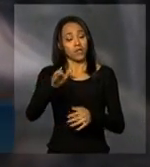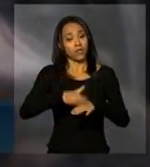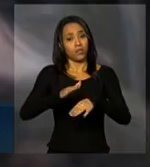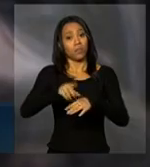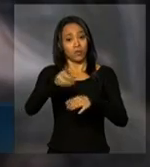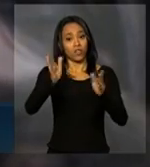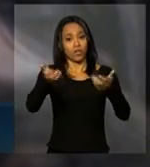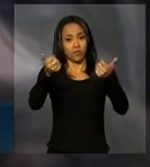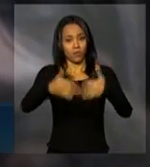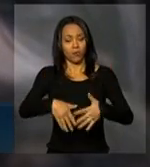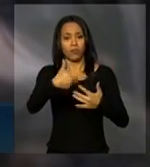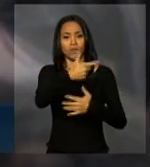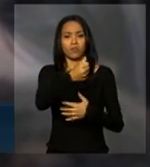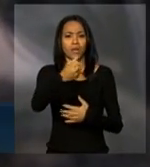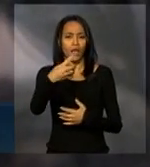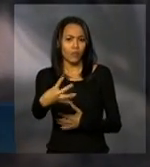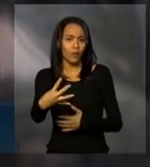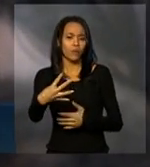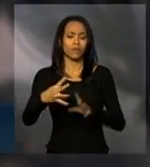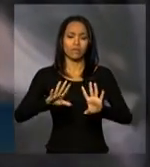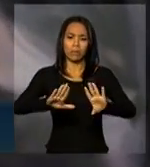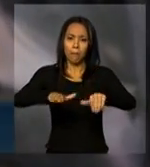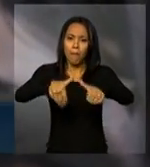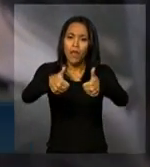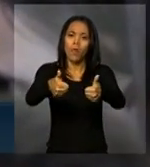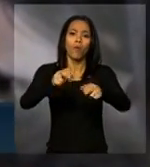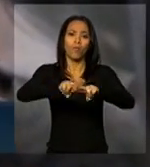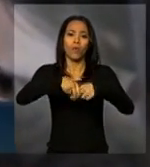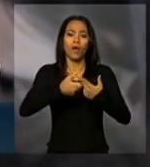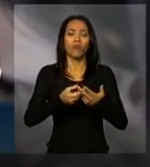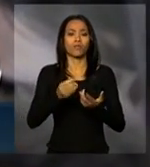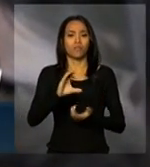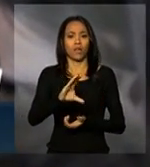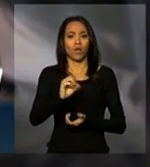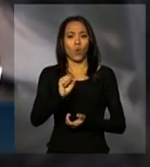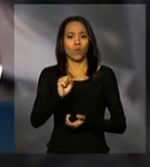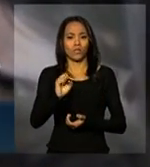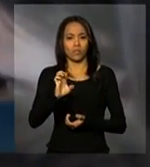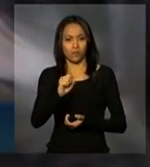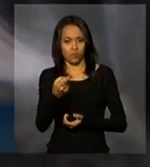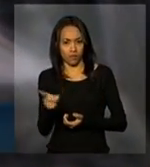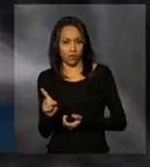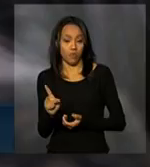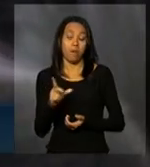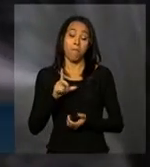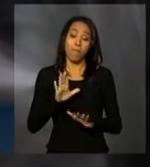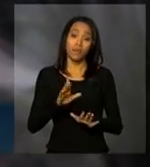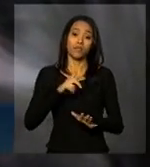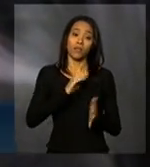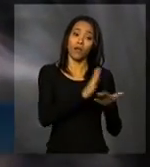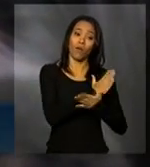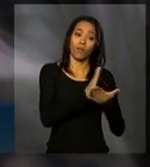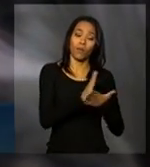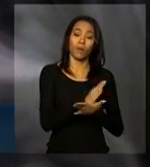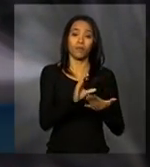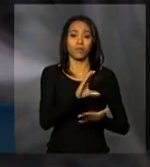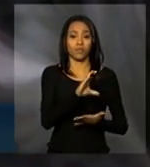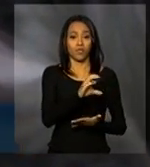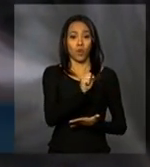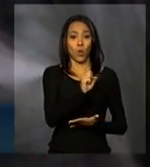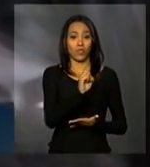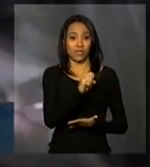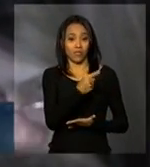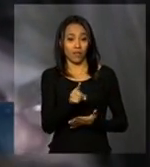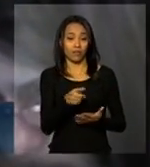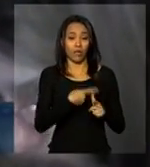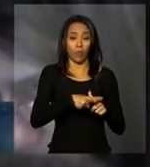a perspectiva é que você tem um desempenho melhor por conta das concessões. Mas tem até algumas concessões ainda que estão um pouco